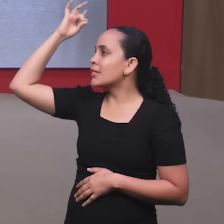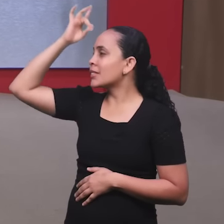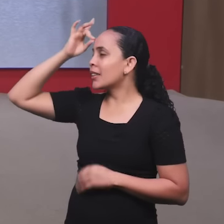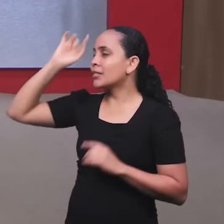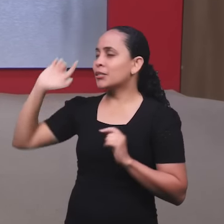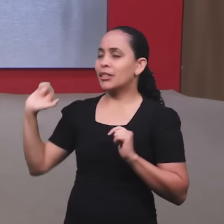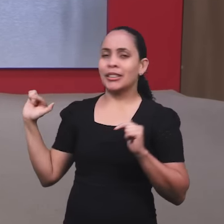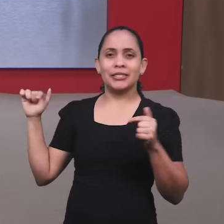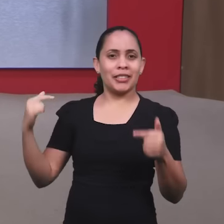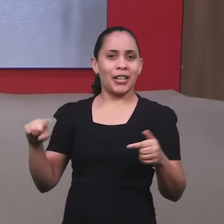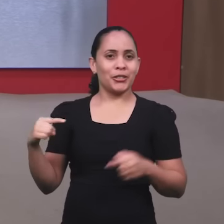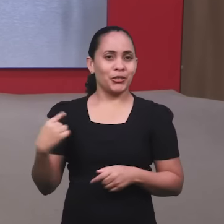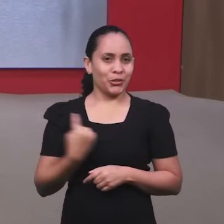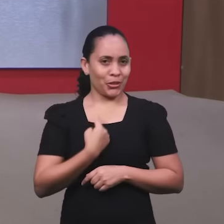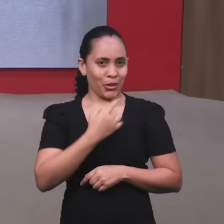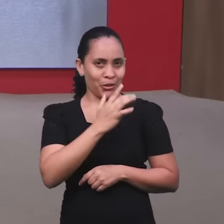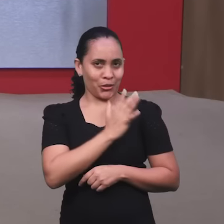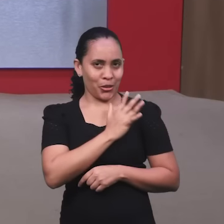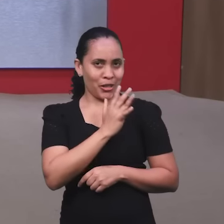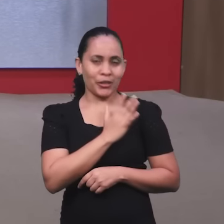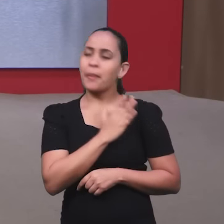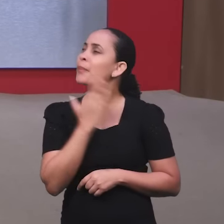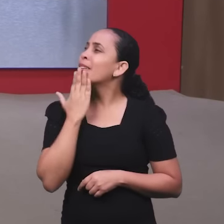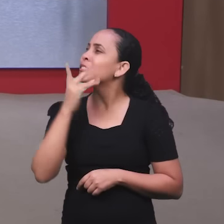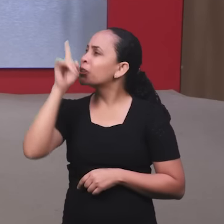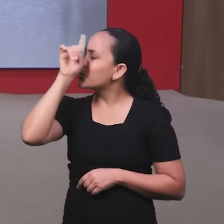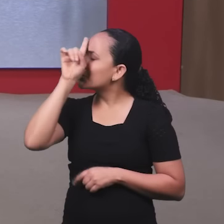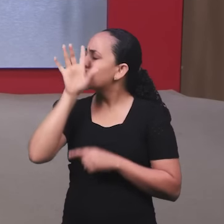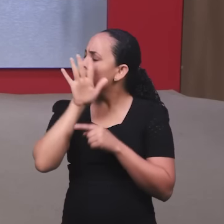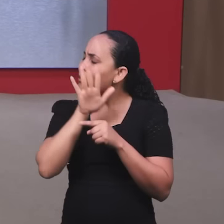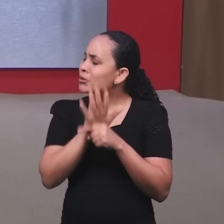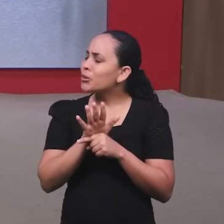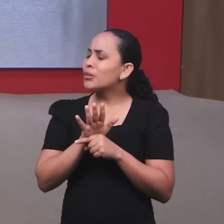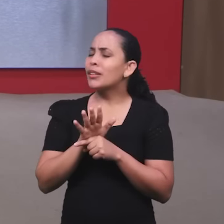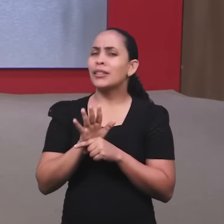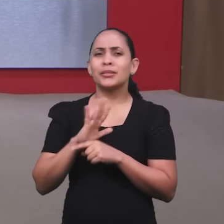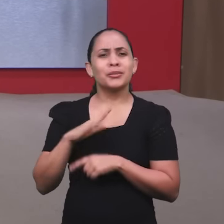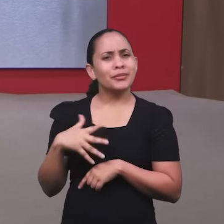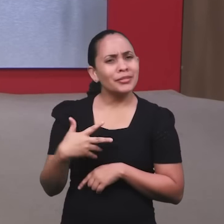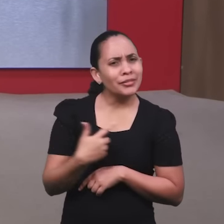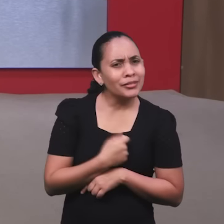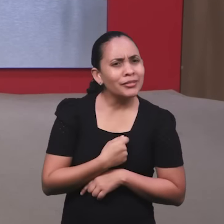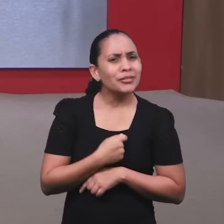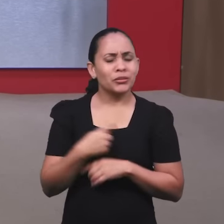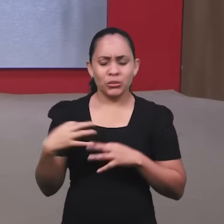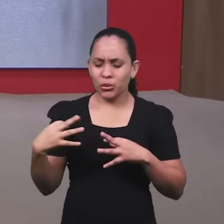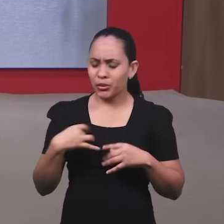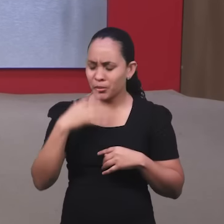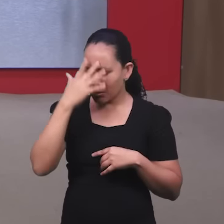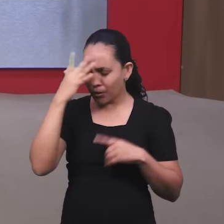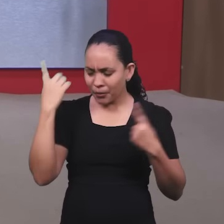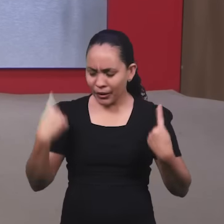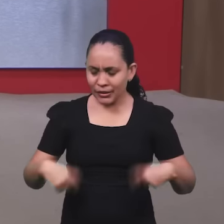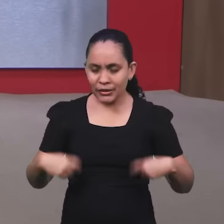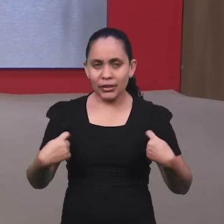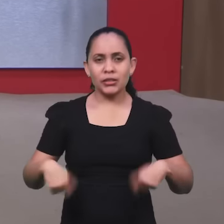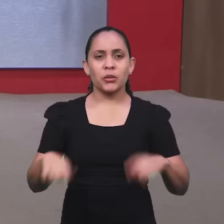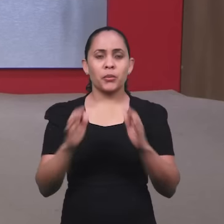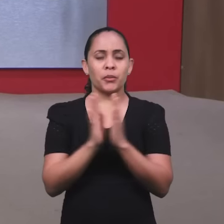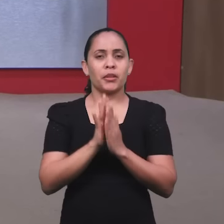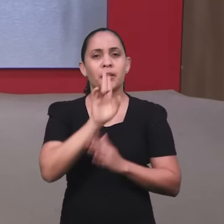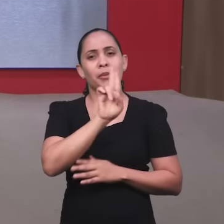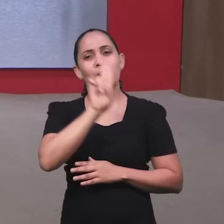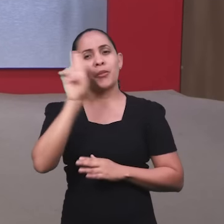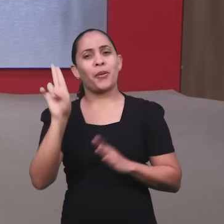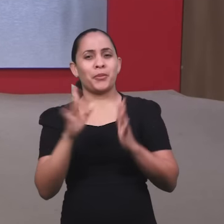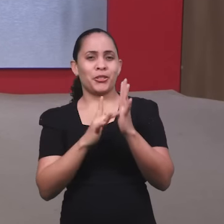Santo habita nos nossos corações. Ajuda, socorre o aflito e o necessitado. Oramos em nome